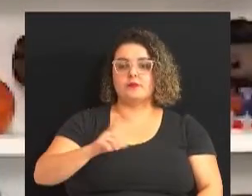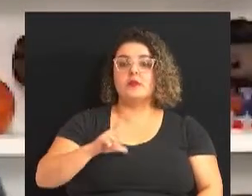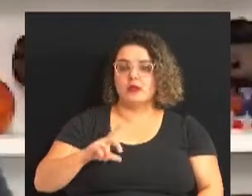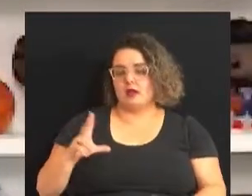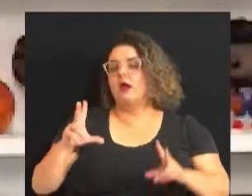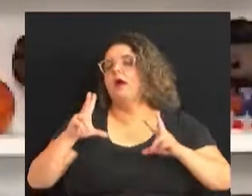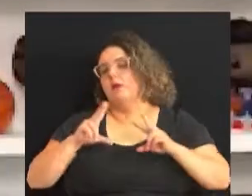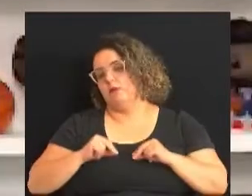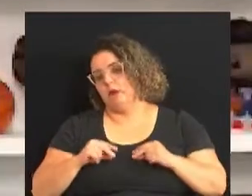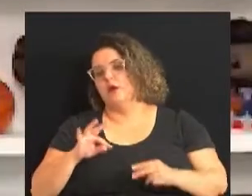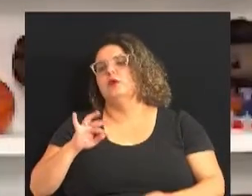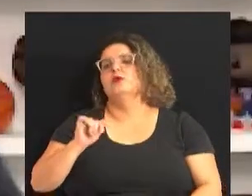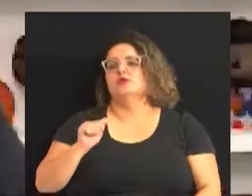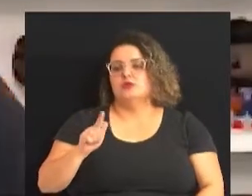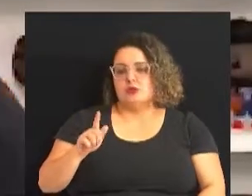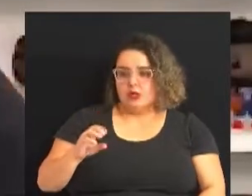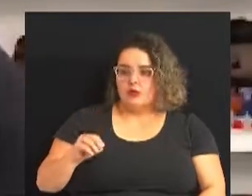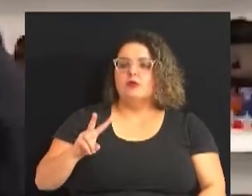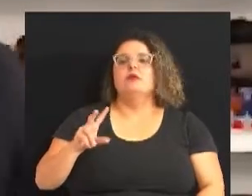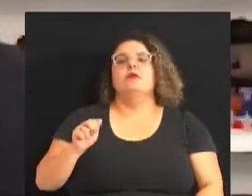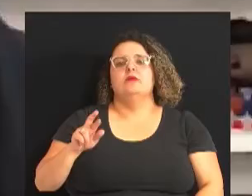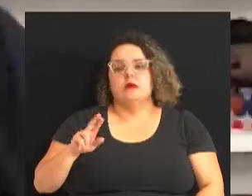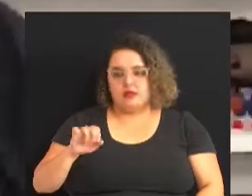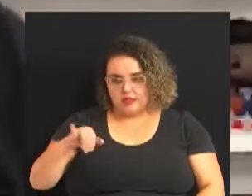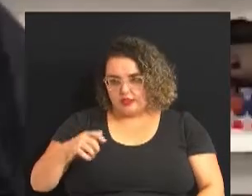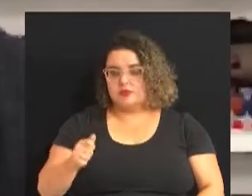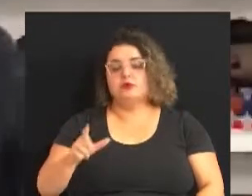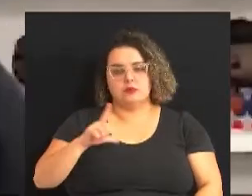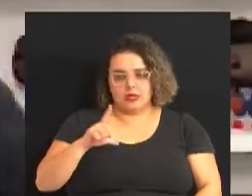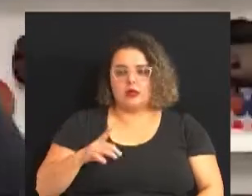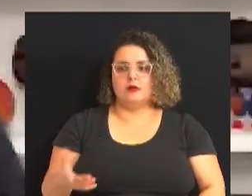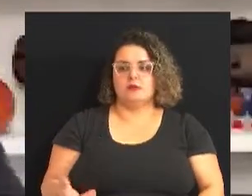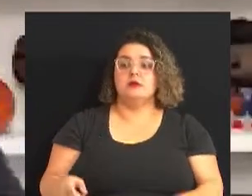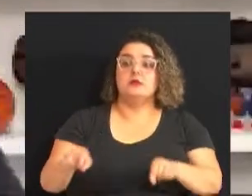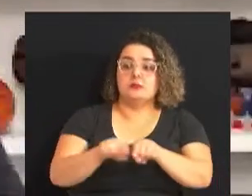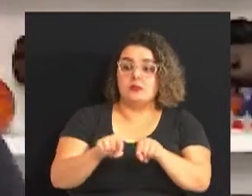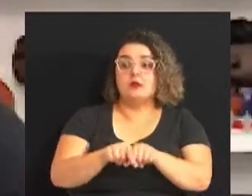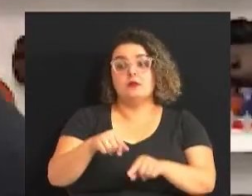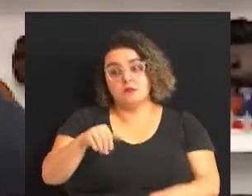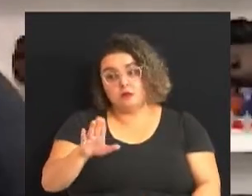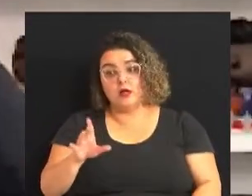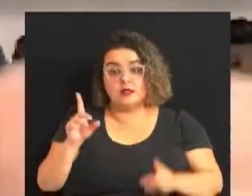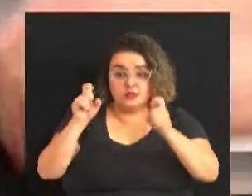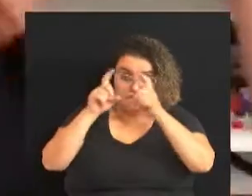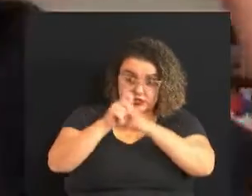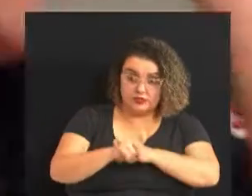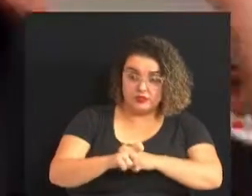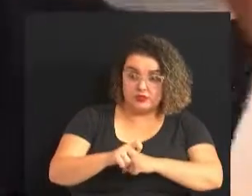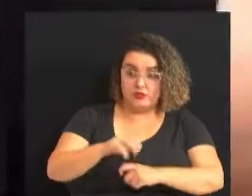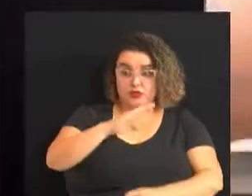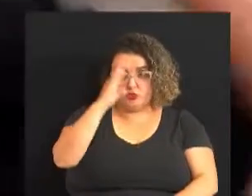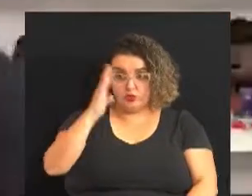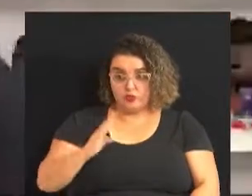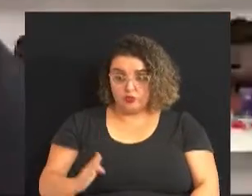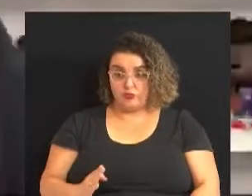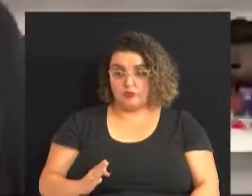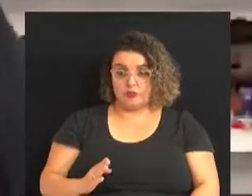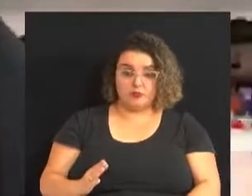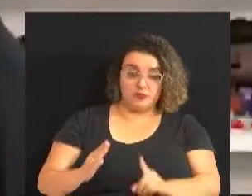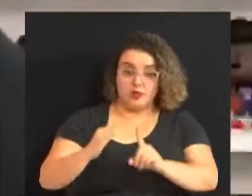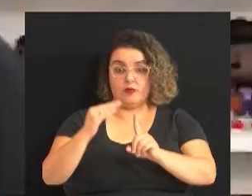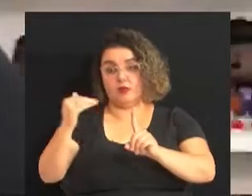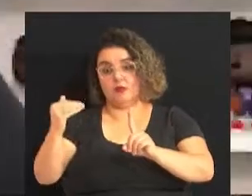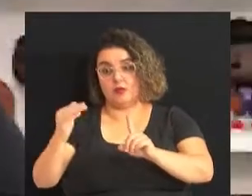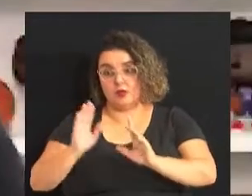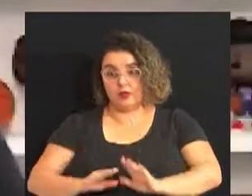o Thiago, o Varejão, tem sem dúvida, mas também tem, ainda mais difícil você sair do Brasil, se destacar pelo